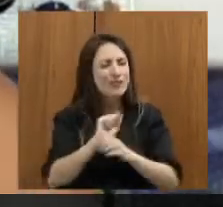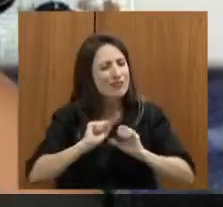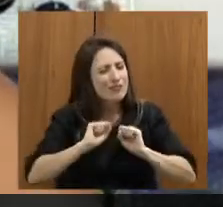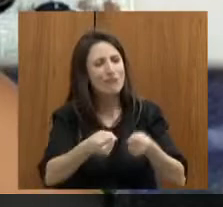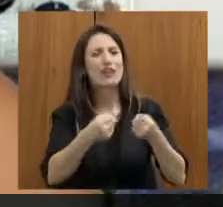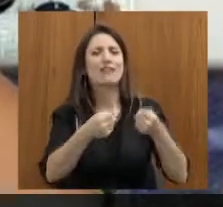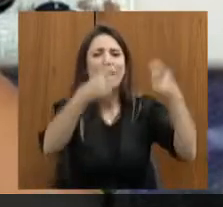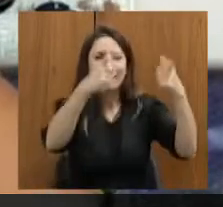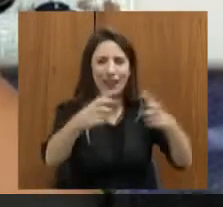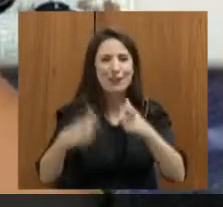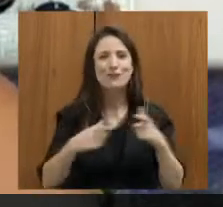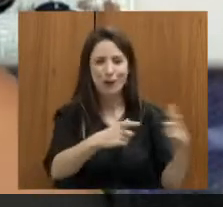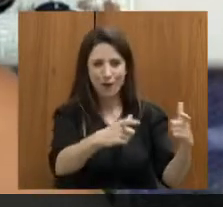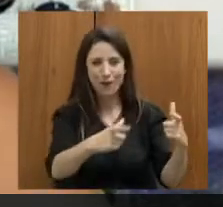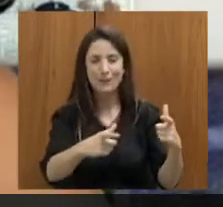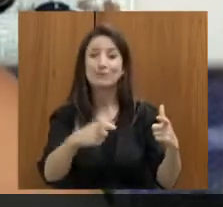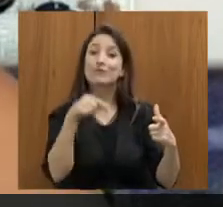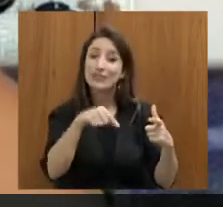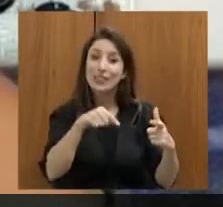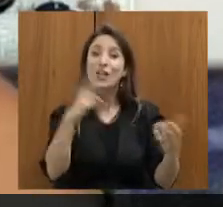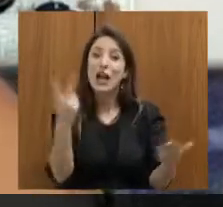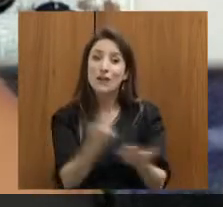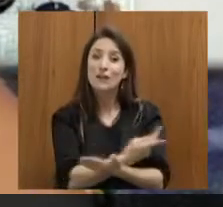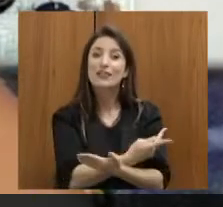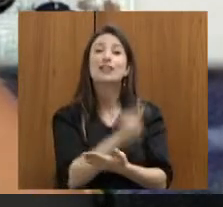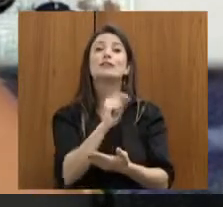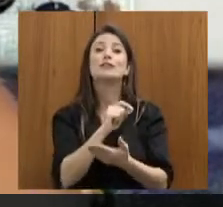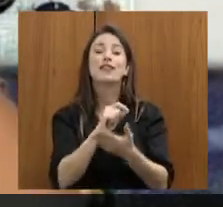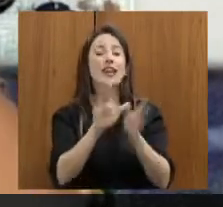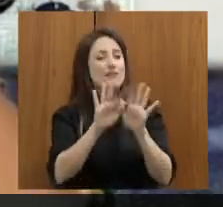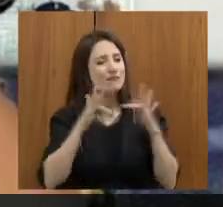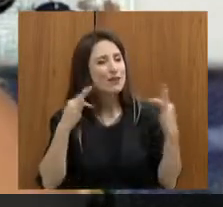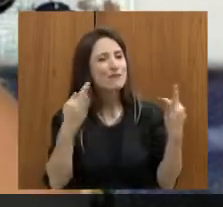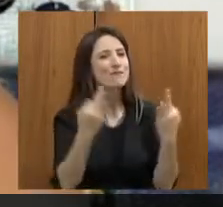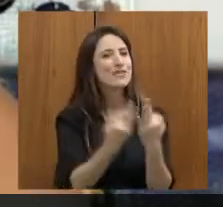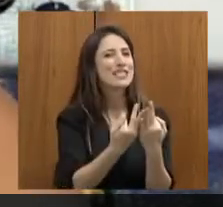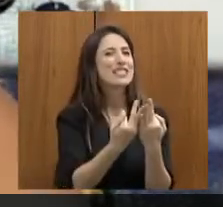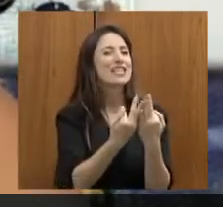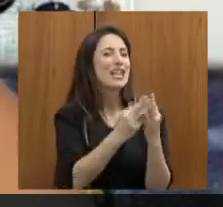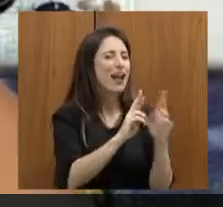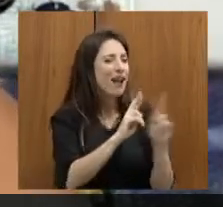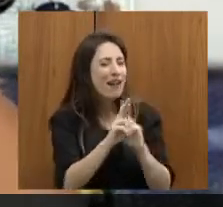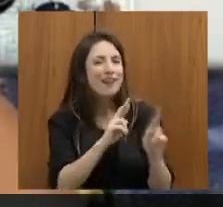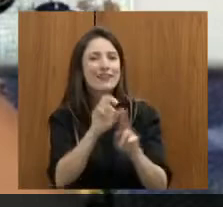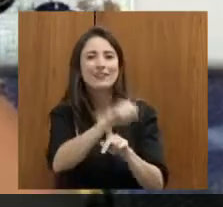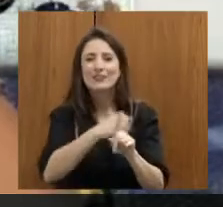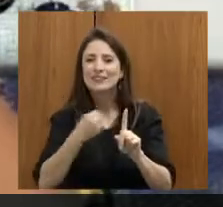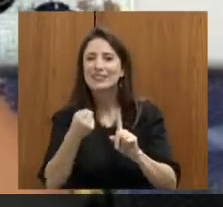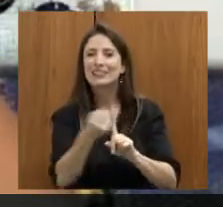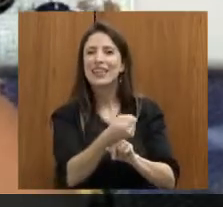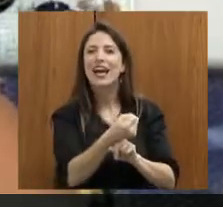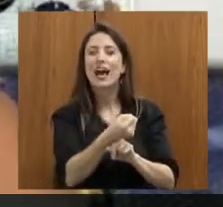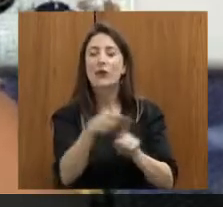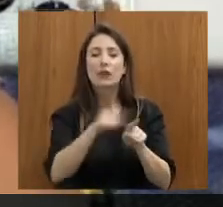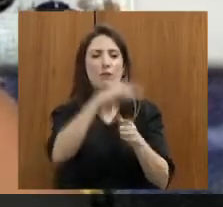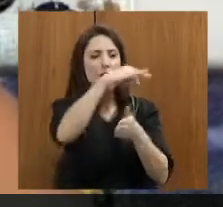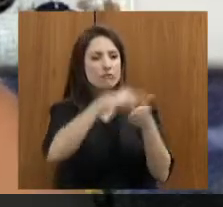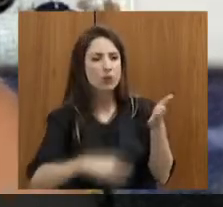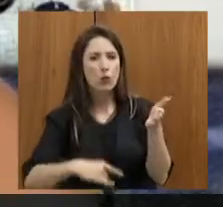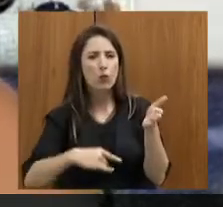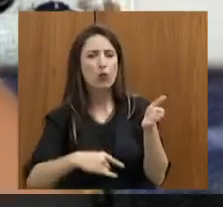que é o suporte onde se materializa os o horário das redes sociabilidade o registro da ocupação da terra